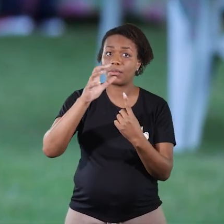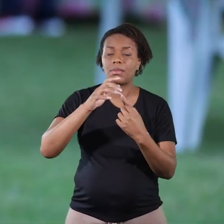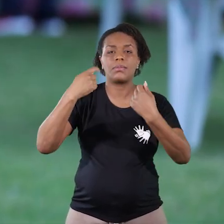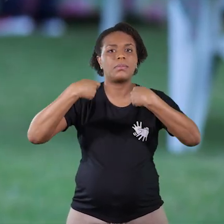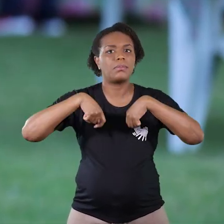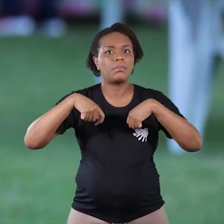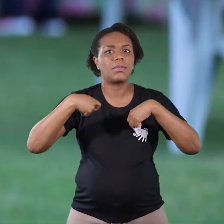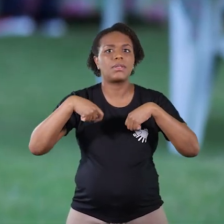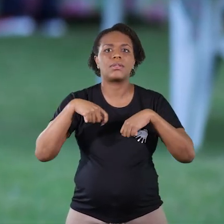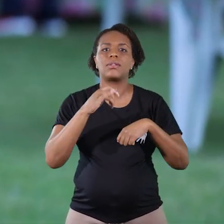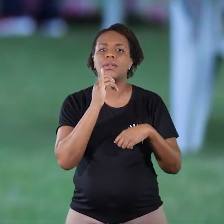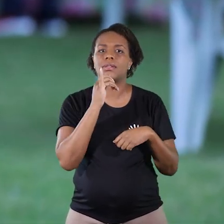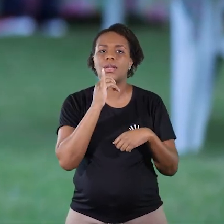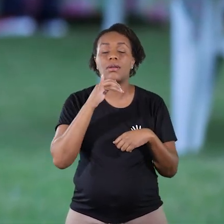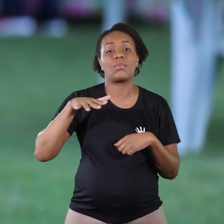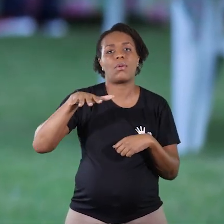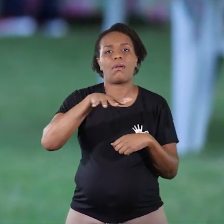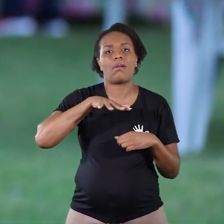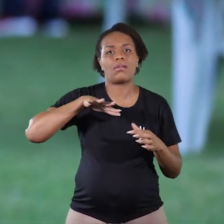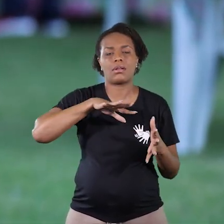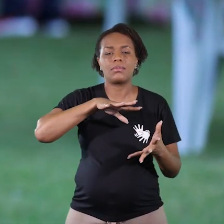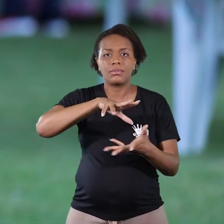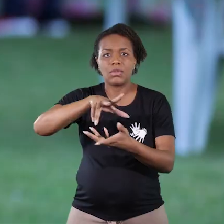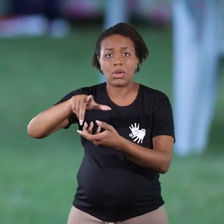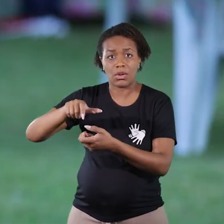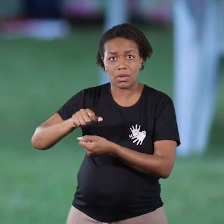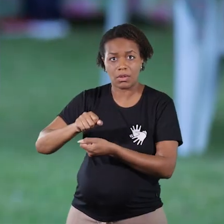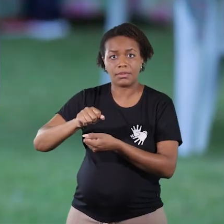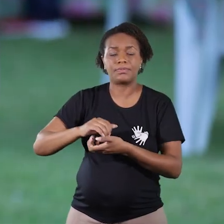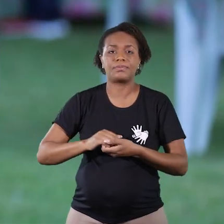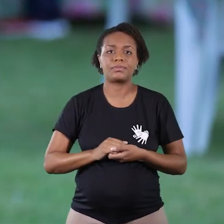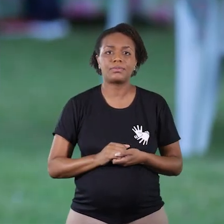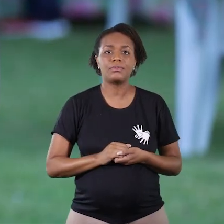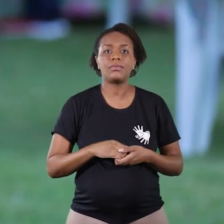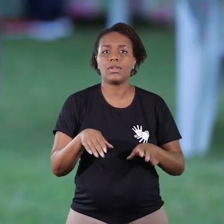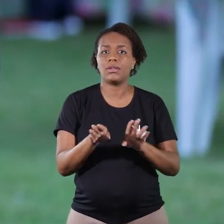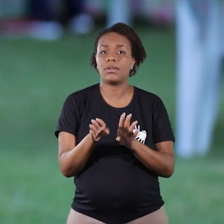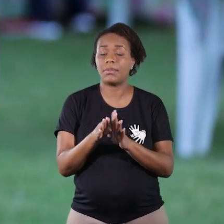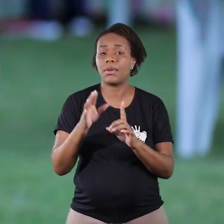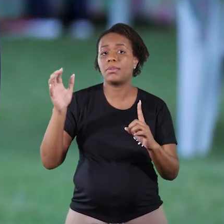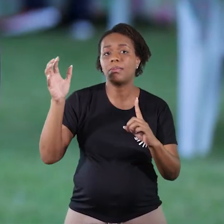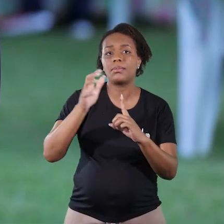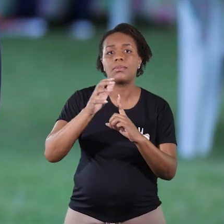elas tenham impactos e necessitem de ações globais,